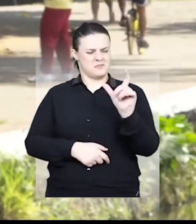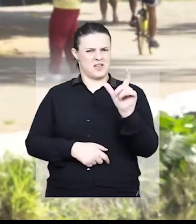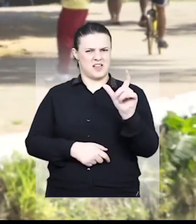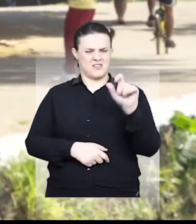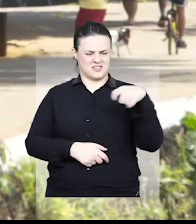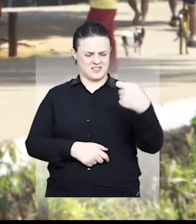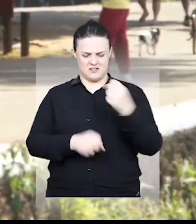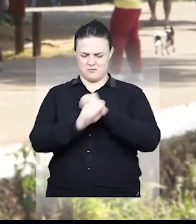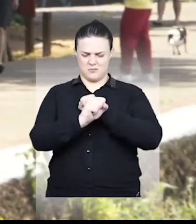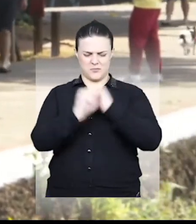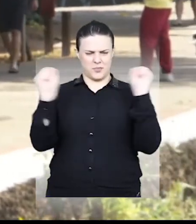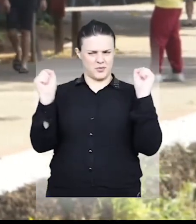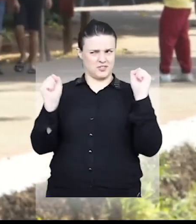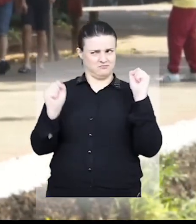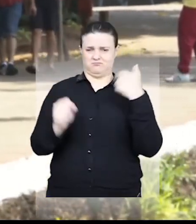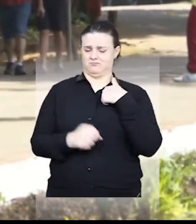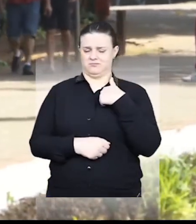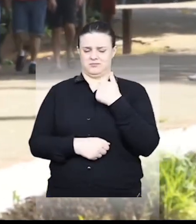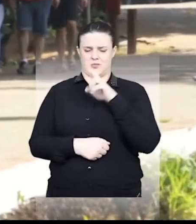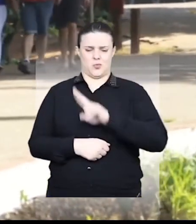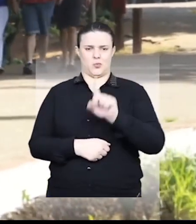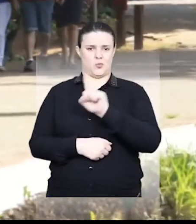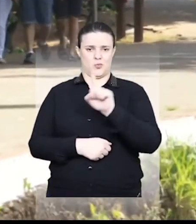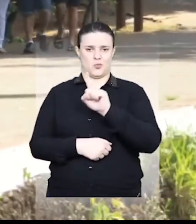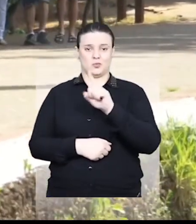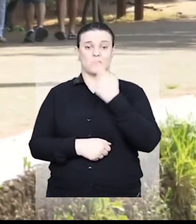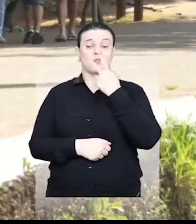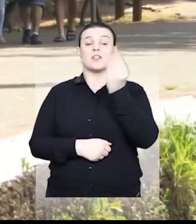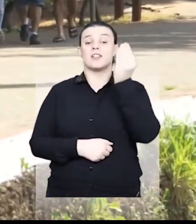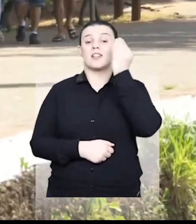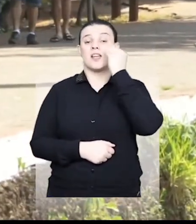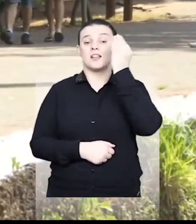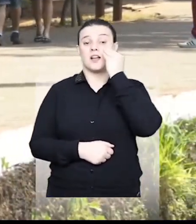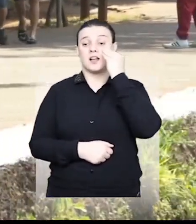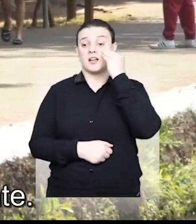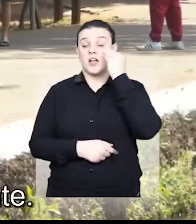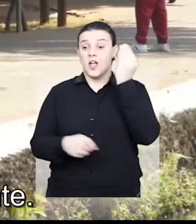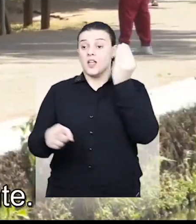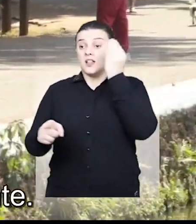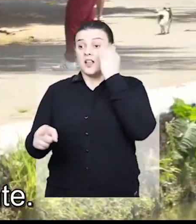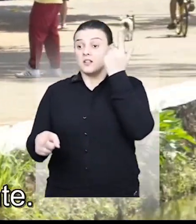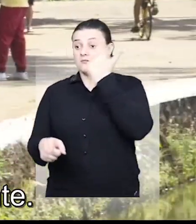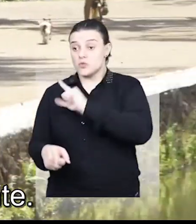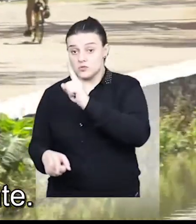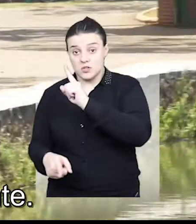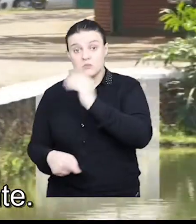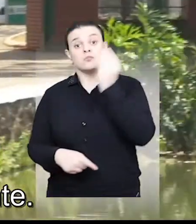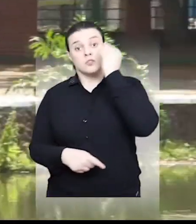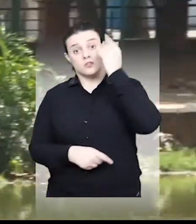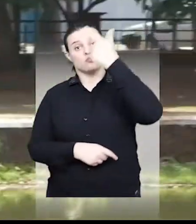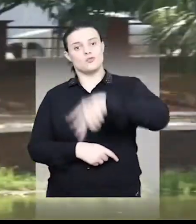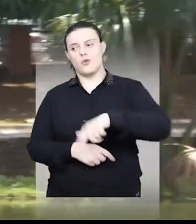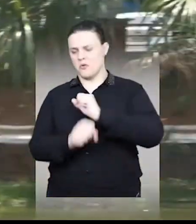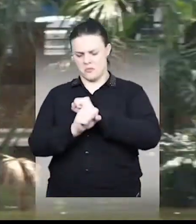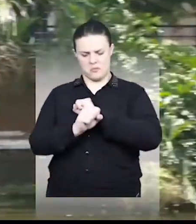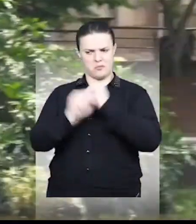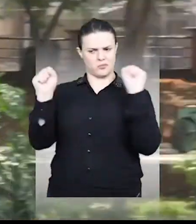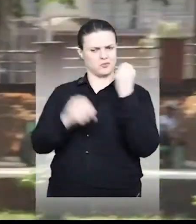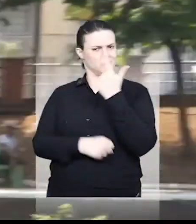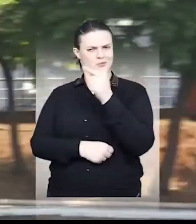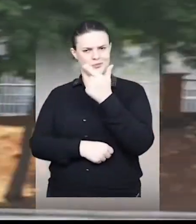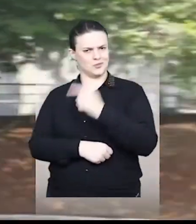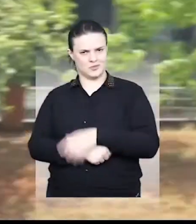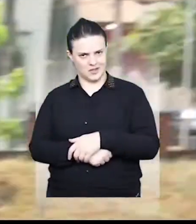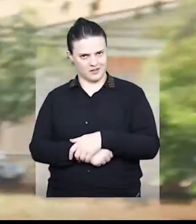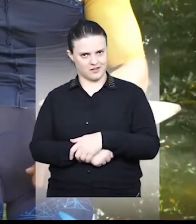uso essa palavra impossível. Eu falo tentar. Se não deu, vou tentar novamente. Não é impossível, não